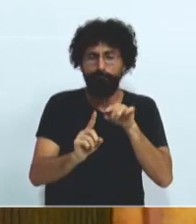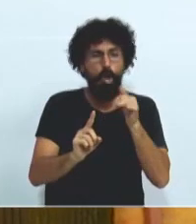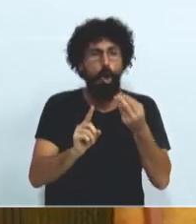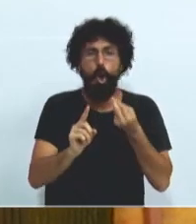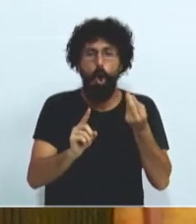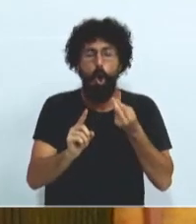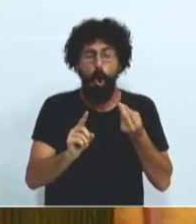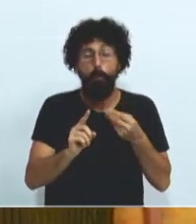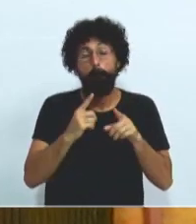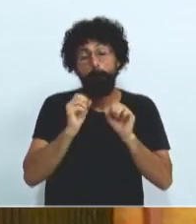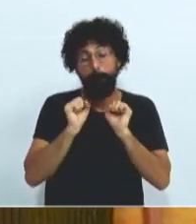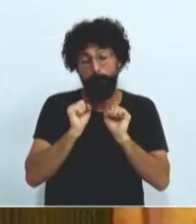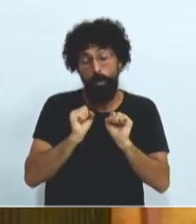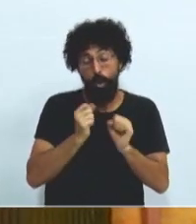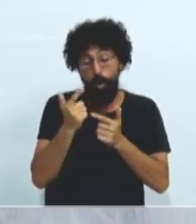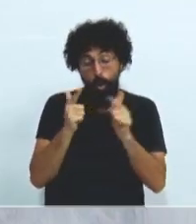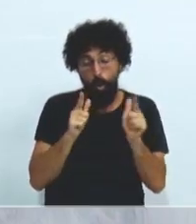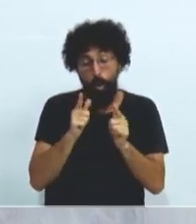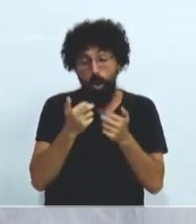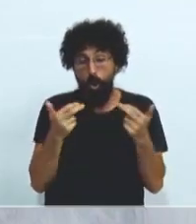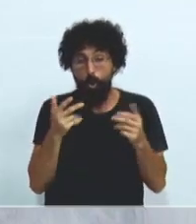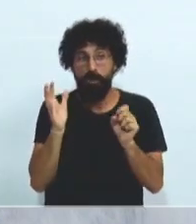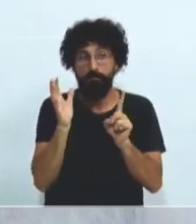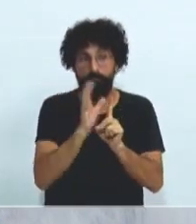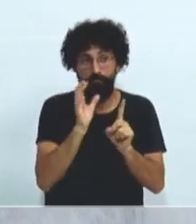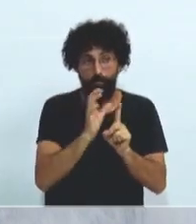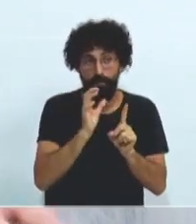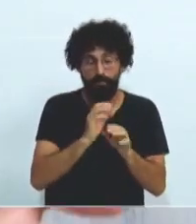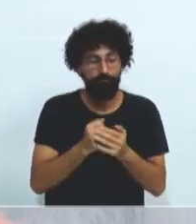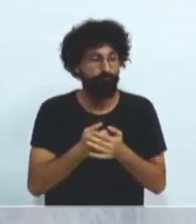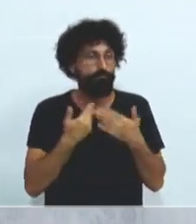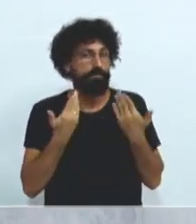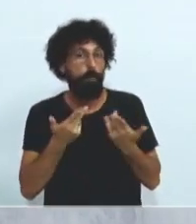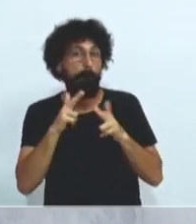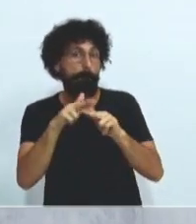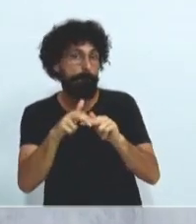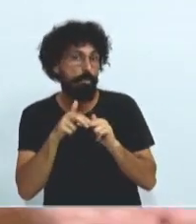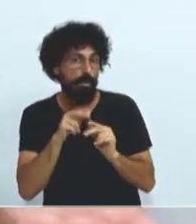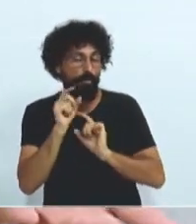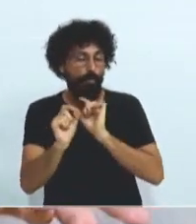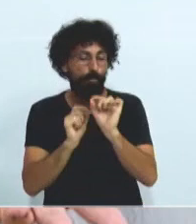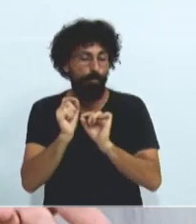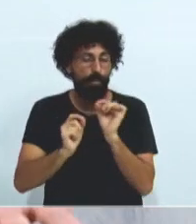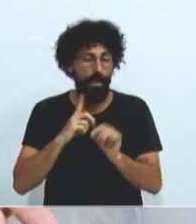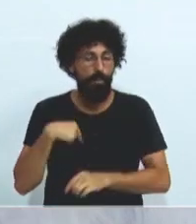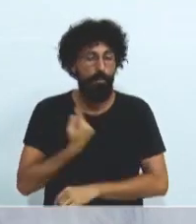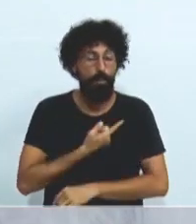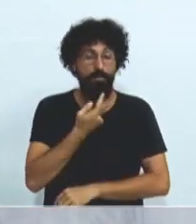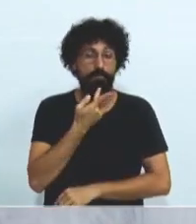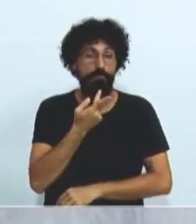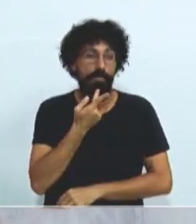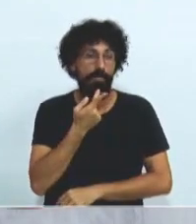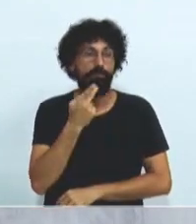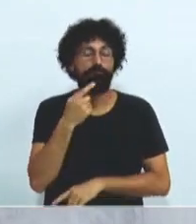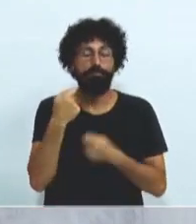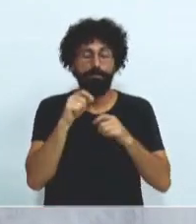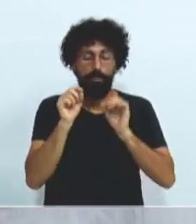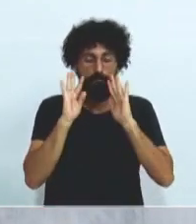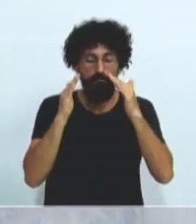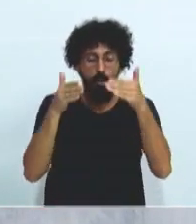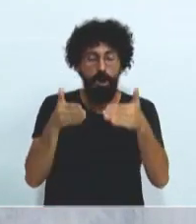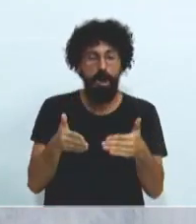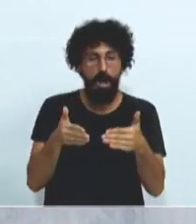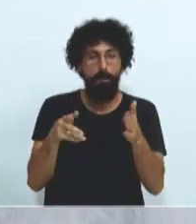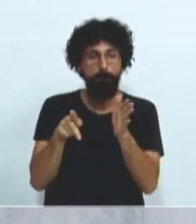que inferem um pior prognóstico ou não. Até por isso mesmo que a gente sempre acende esse alerta, né? Os alertas através das campanhas, que é justamente para